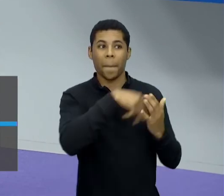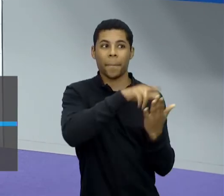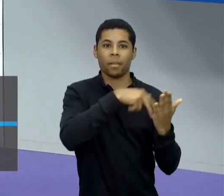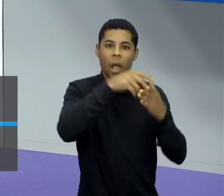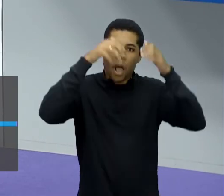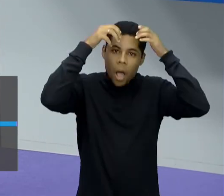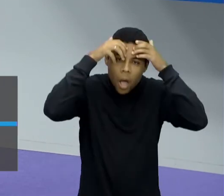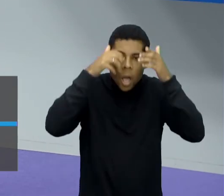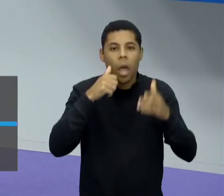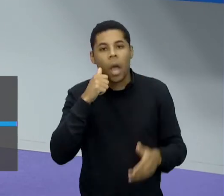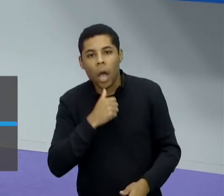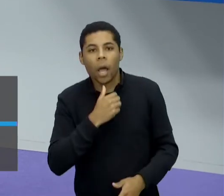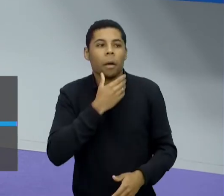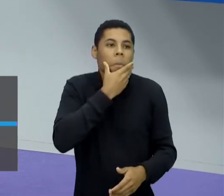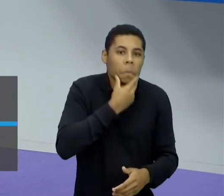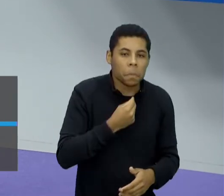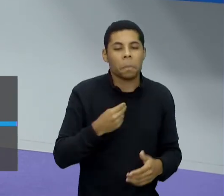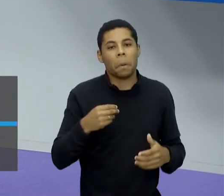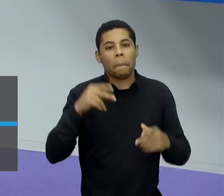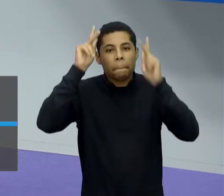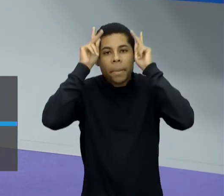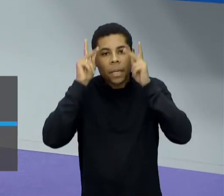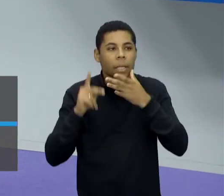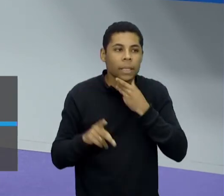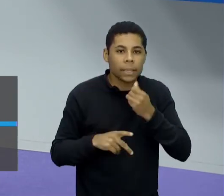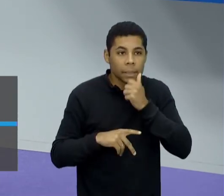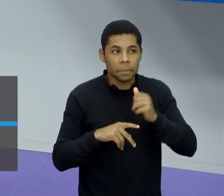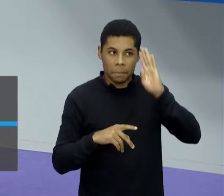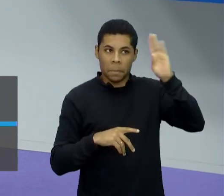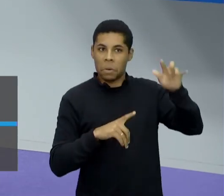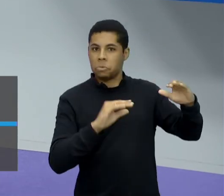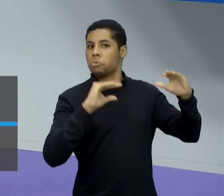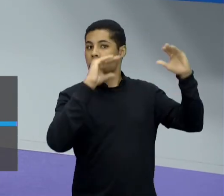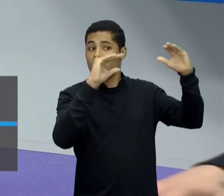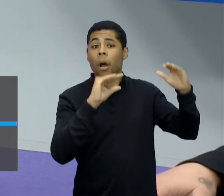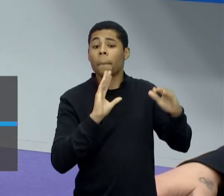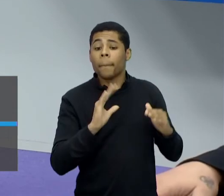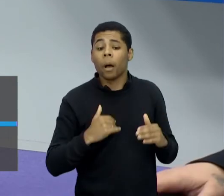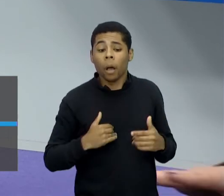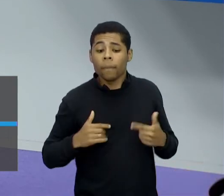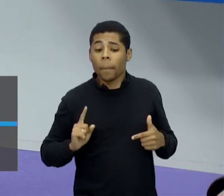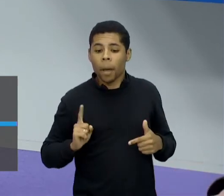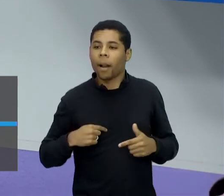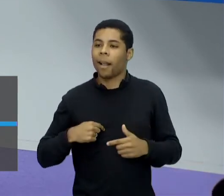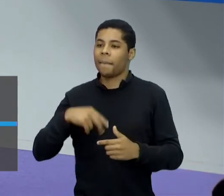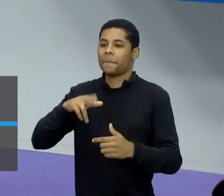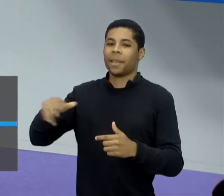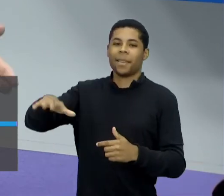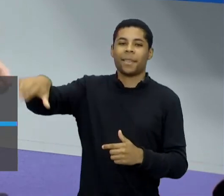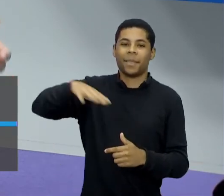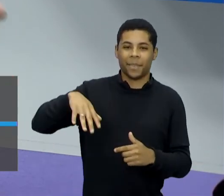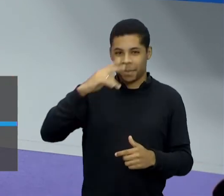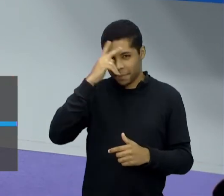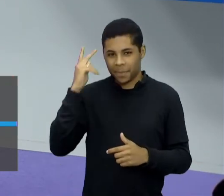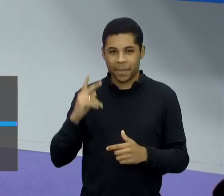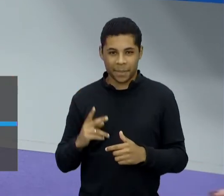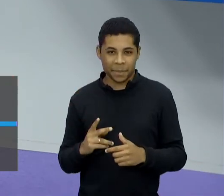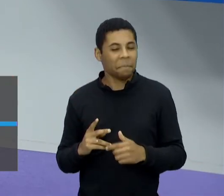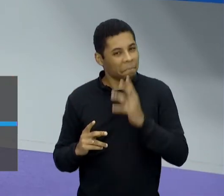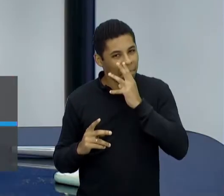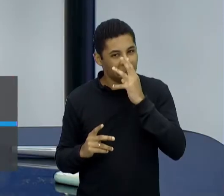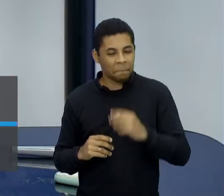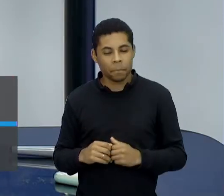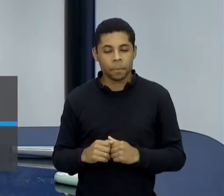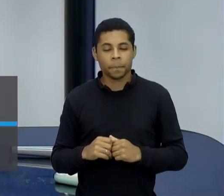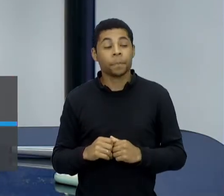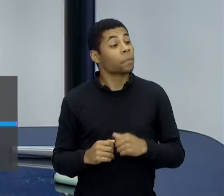estética retratando uma roda de capoeira no Rio de Janeiro do século XIX, mostrando que isso tem muita história. Eu